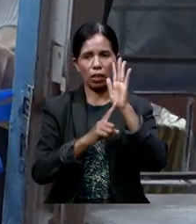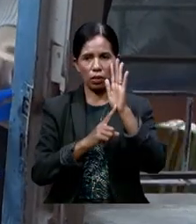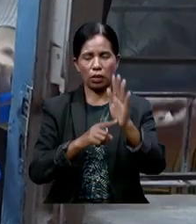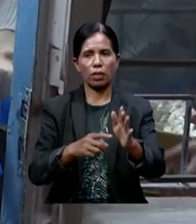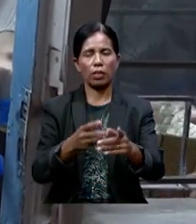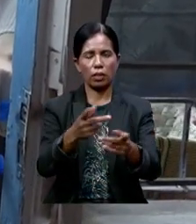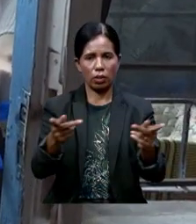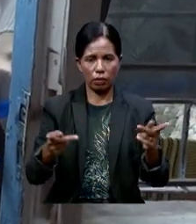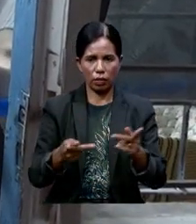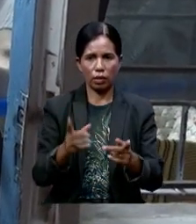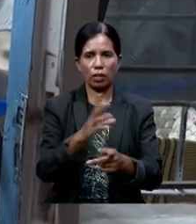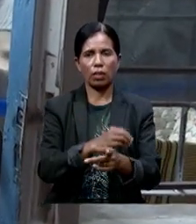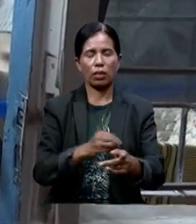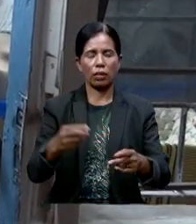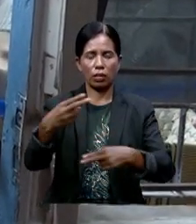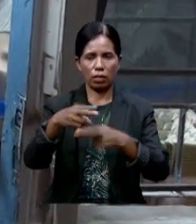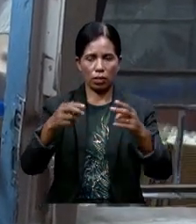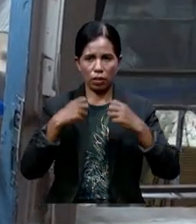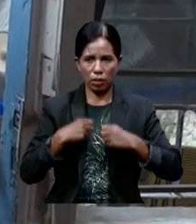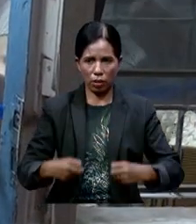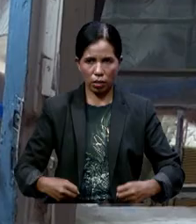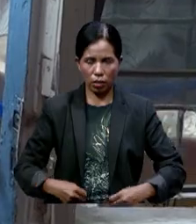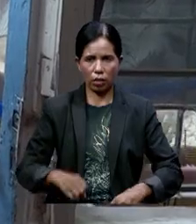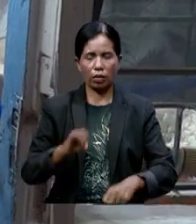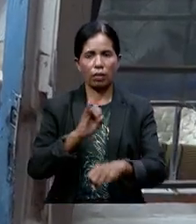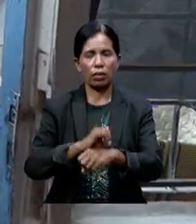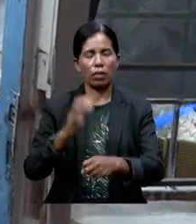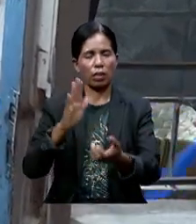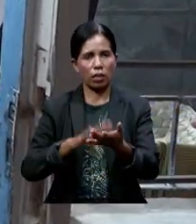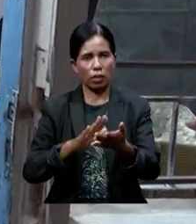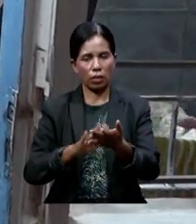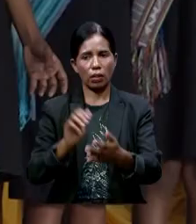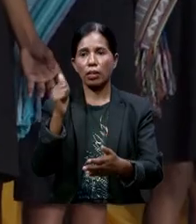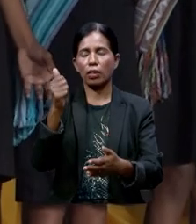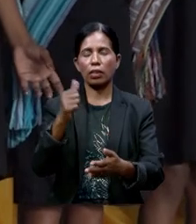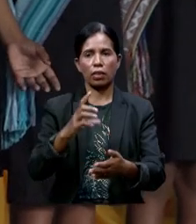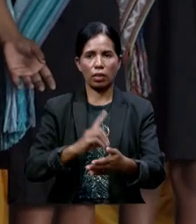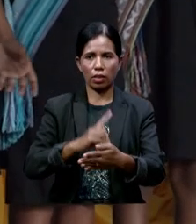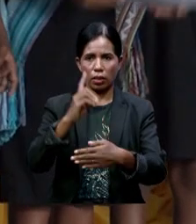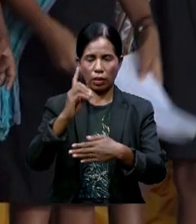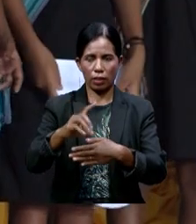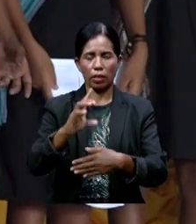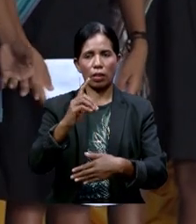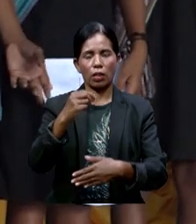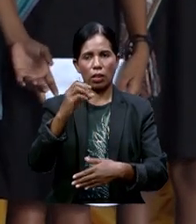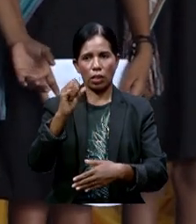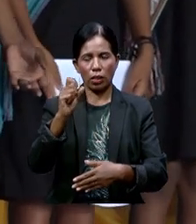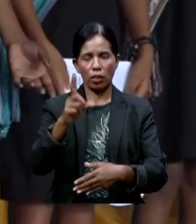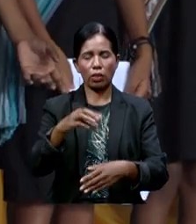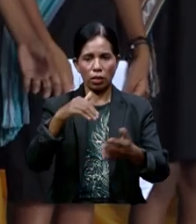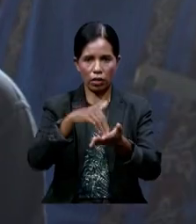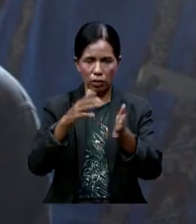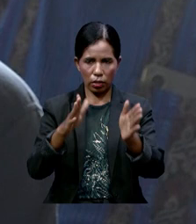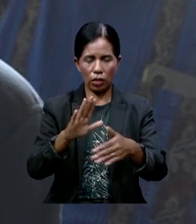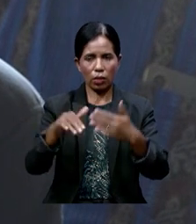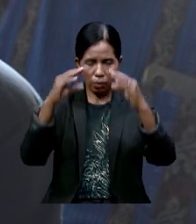o lançamento Sala Cuidado Saúde o Enfermeiro e a Escola desde dezembro. Domingos Russo é estudante no professor